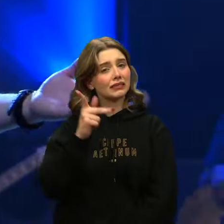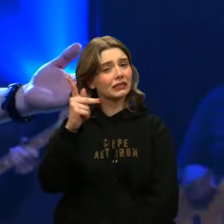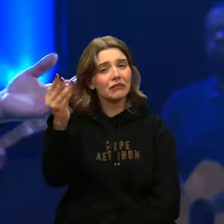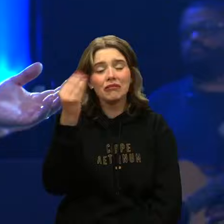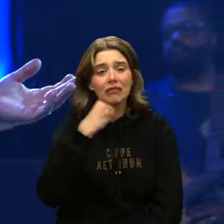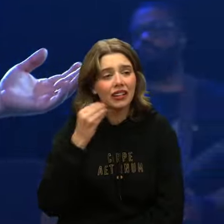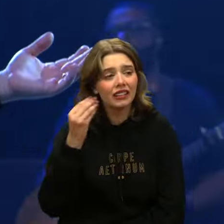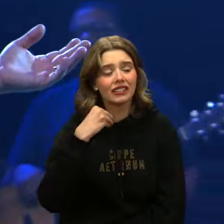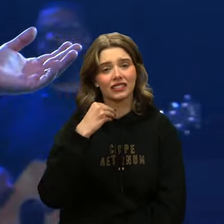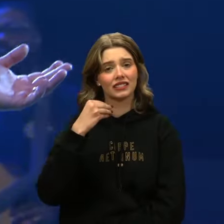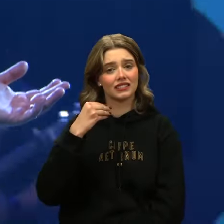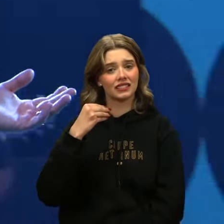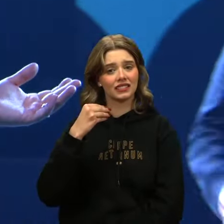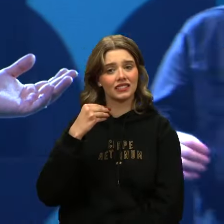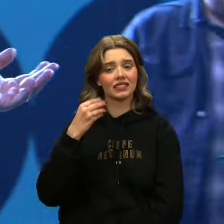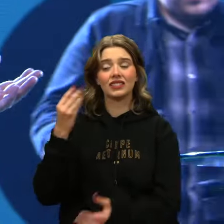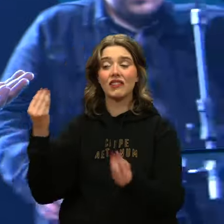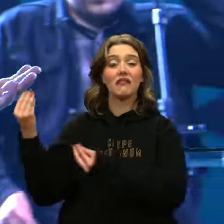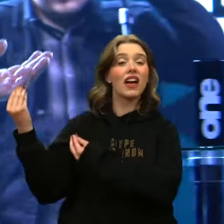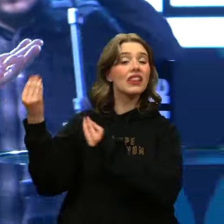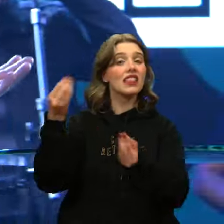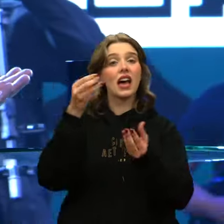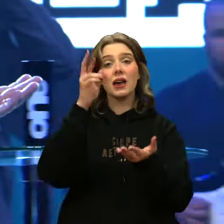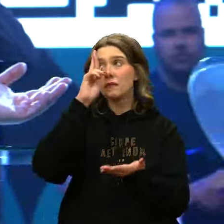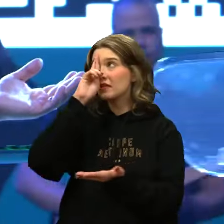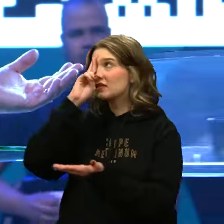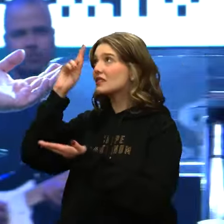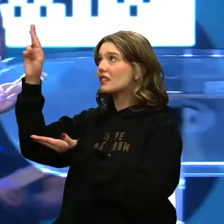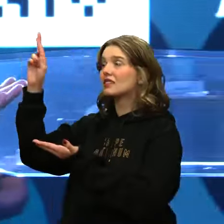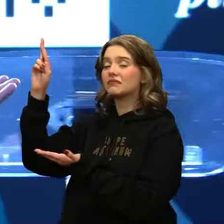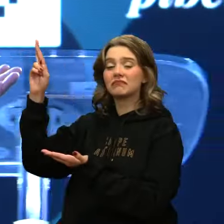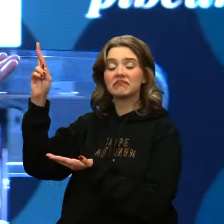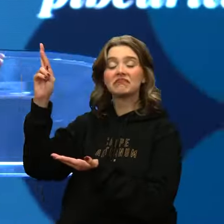fraquezas, você vai entregar ao Senhor as incertezas,